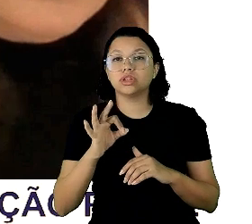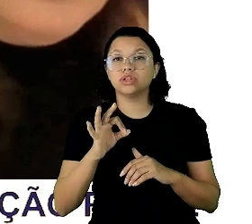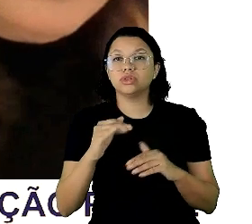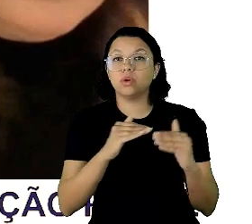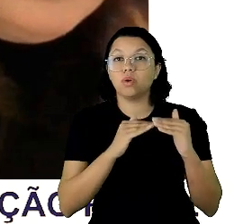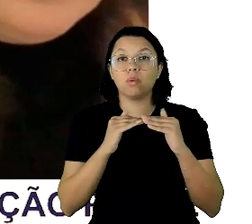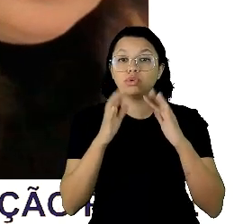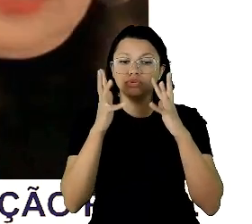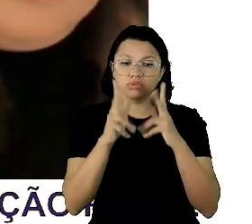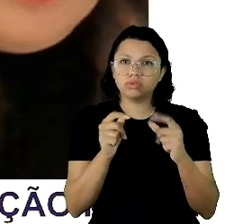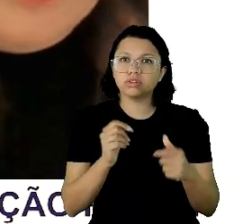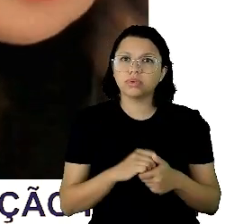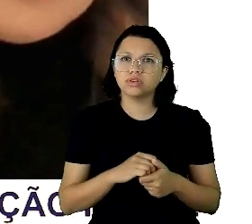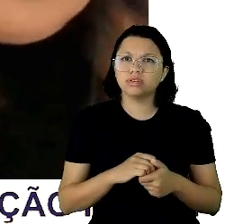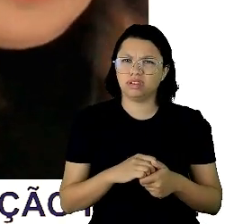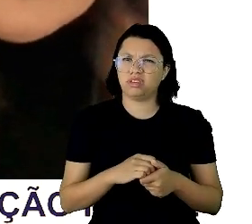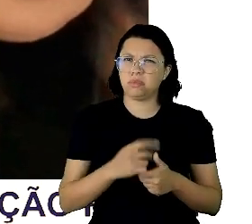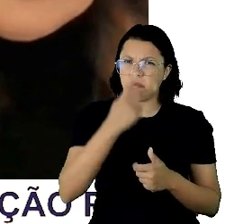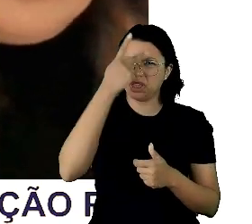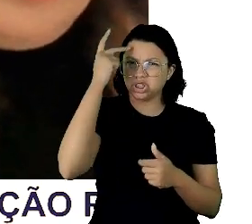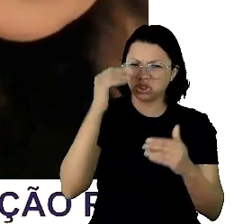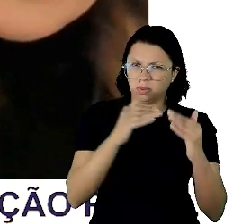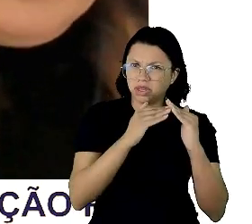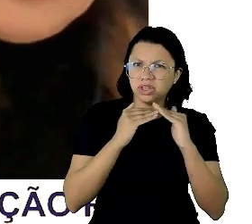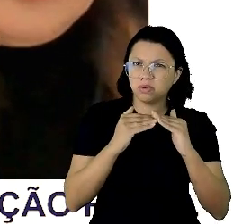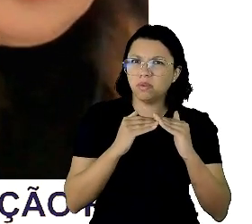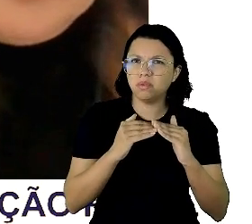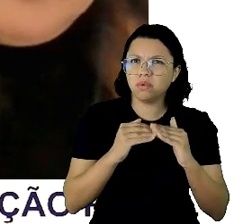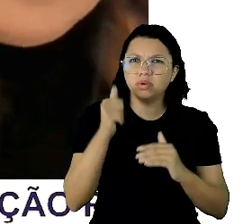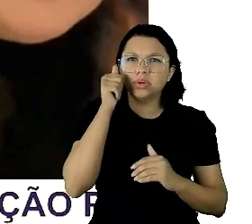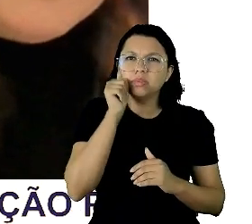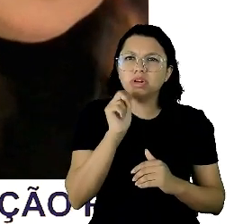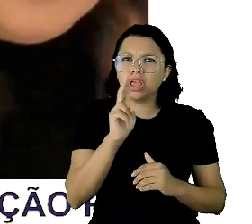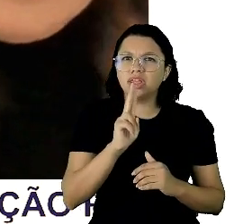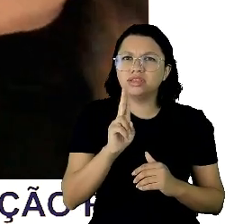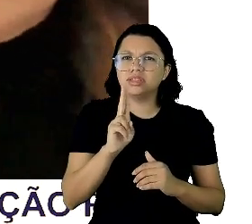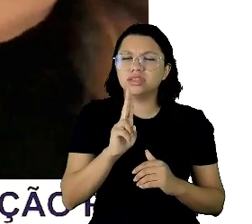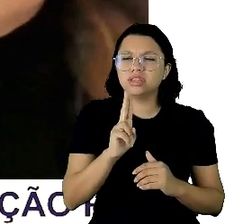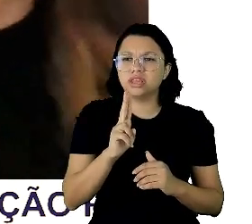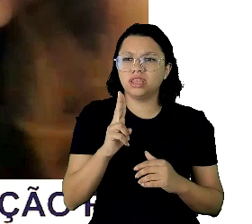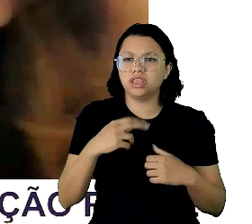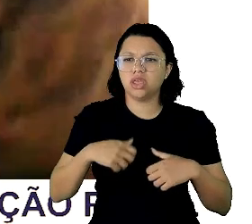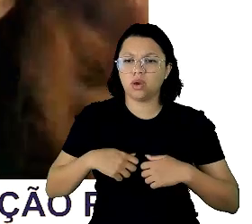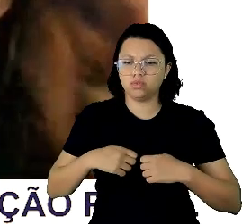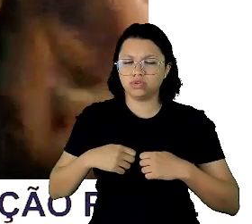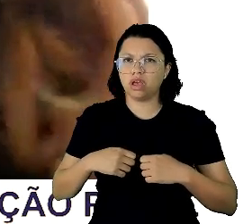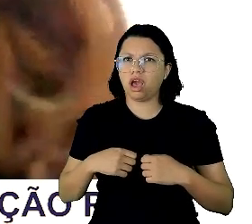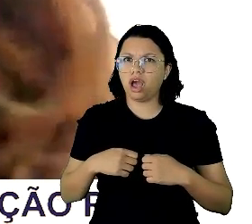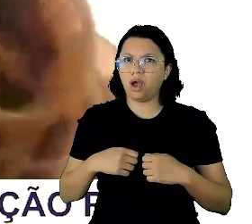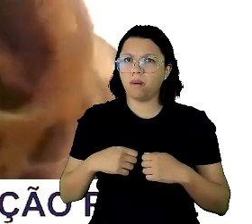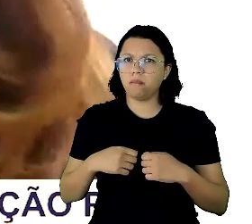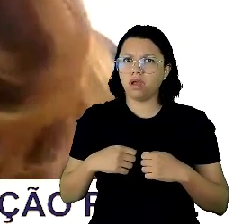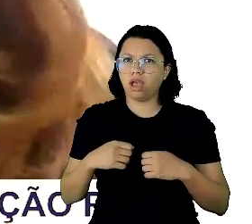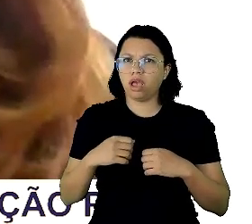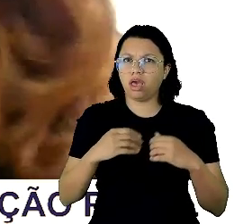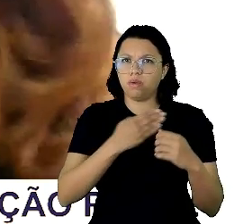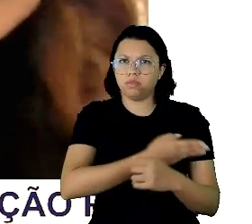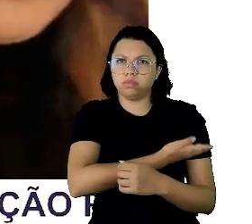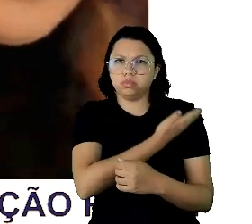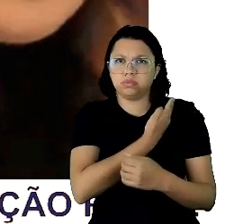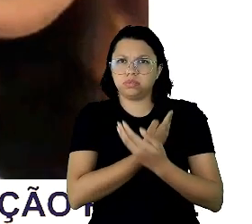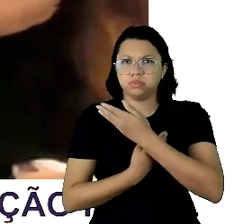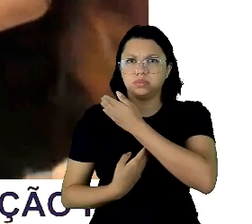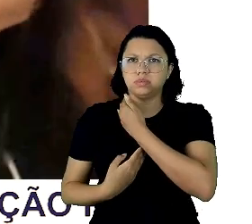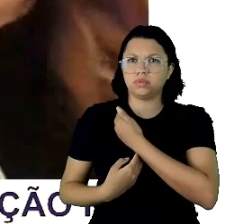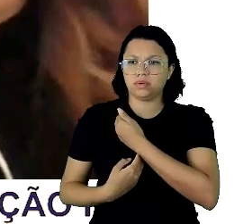uma pessoa que concorda totalmente que as mulheres que usam roupas que mostram o corpo merecem ser atacadas, gente, é o Talibã no